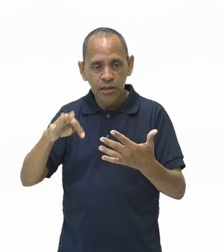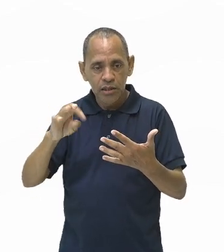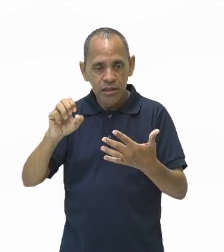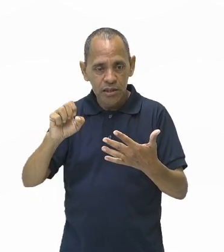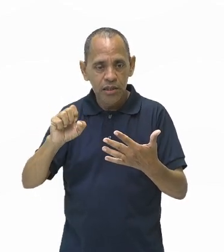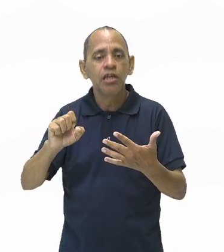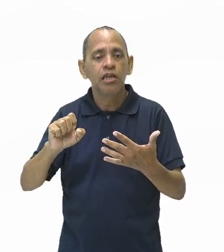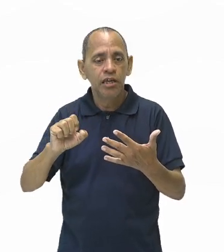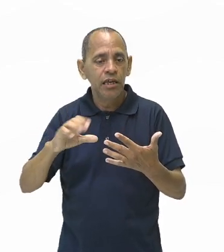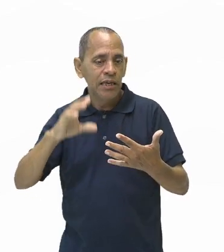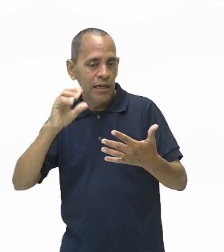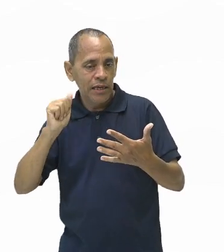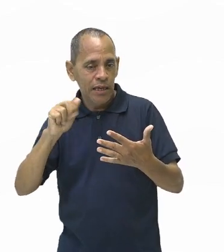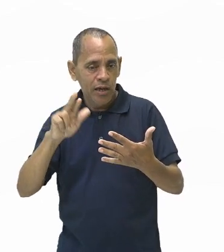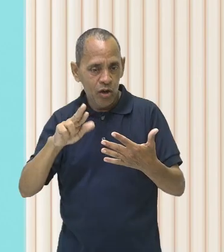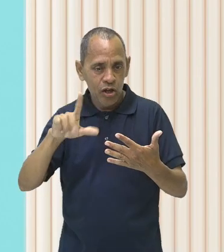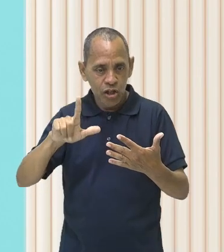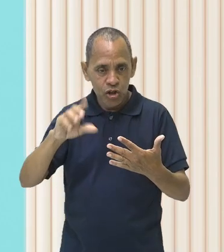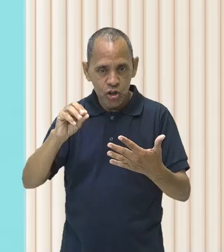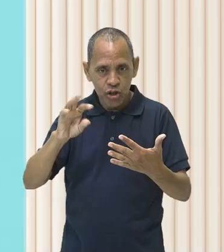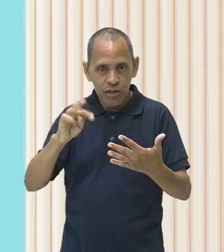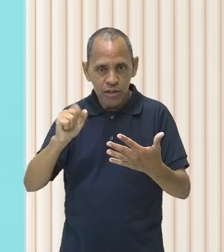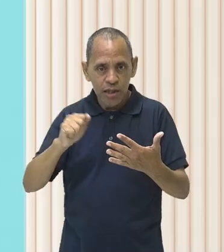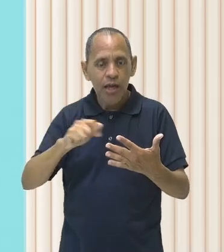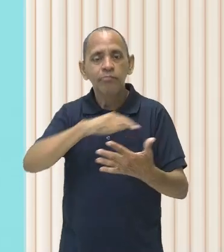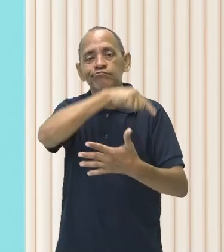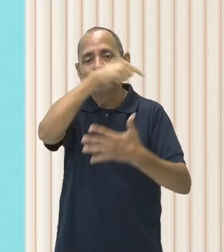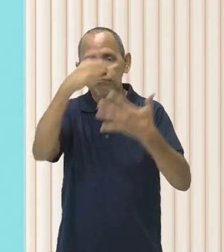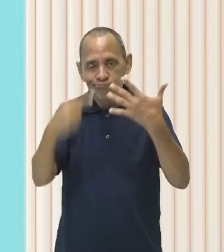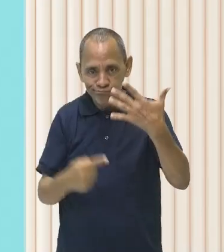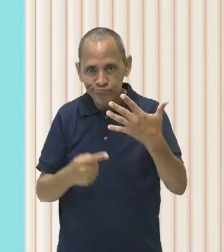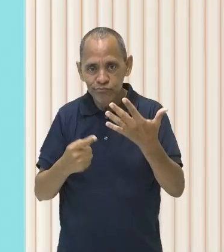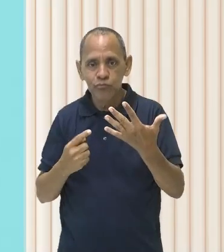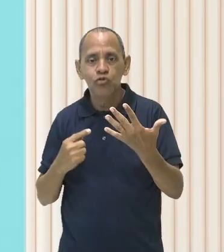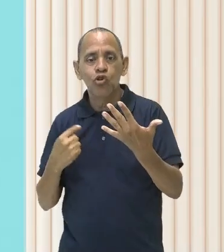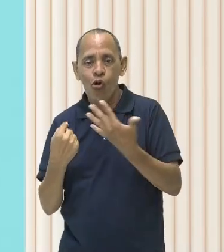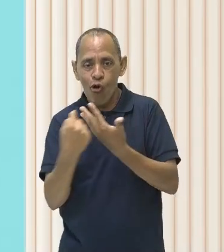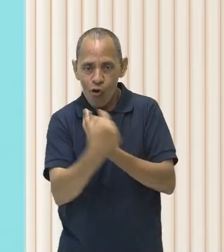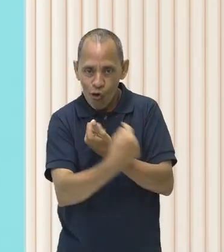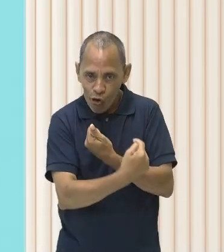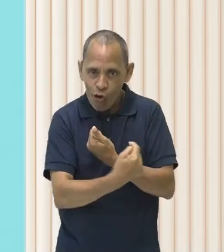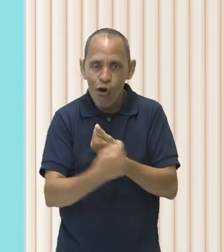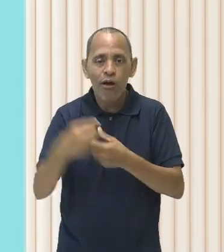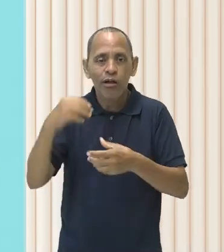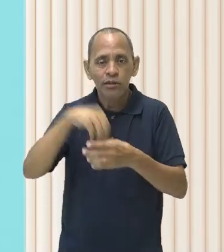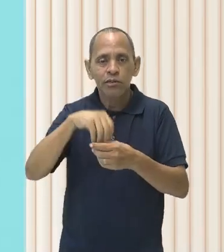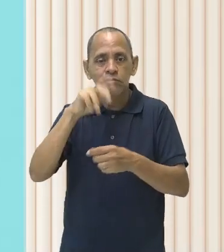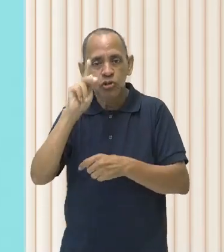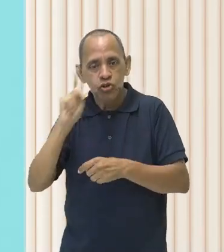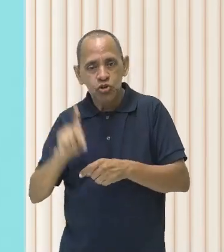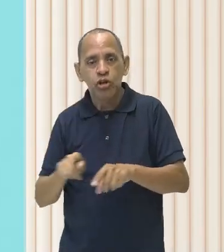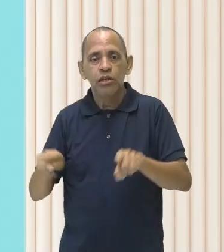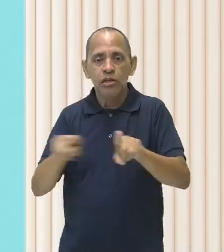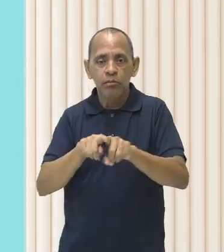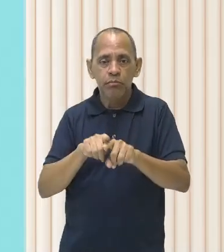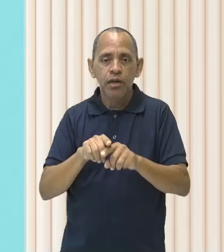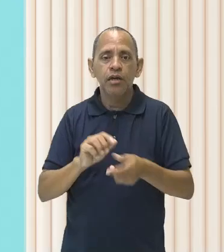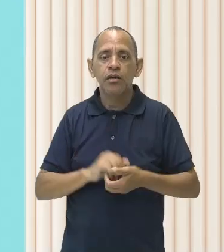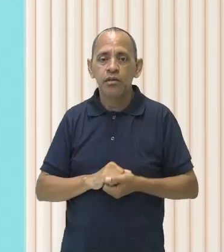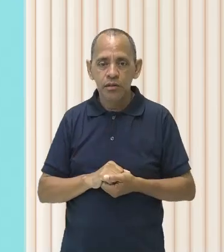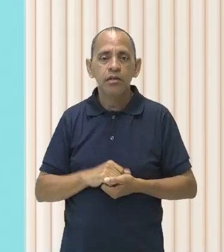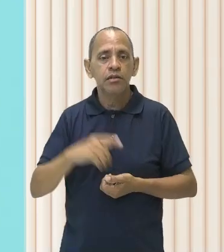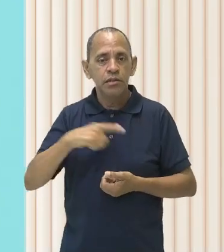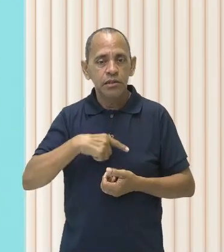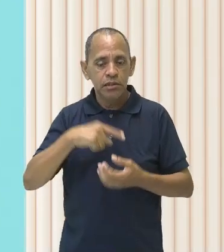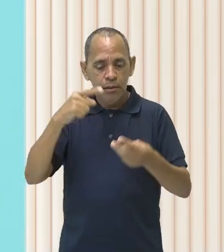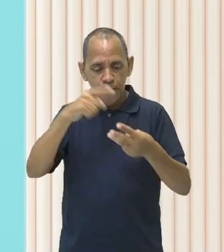aí que nós temos esses personagens dentro da história, né? Fora as Marias, que a gente acabou de ver lá